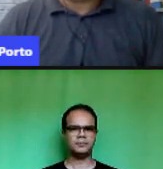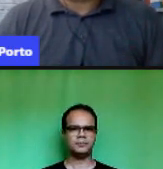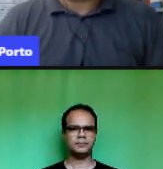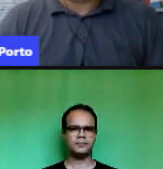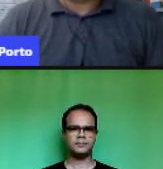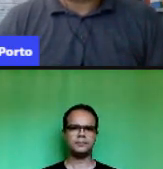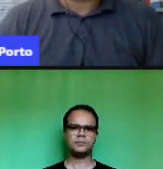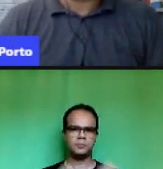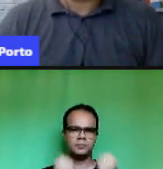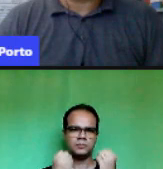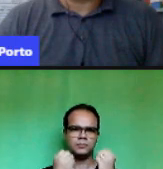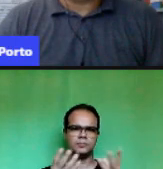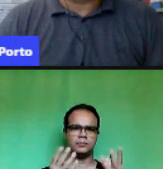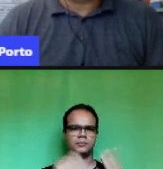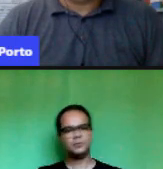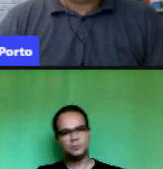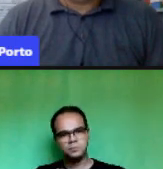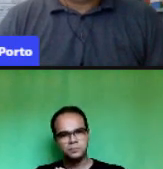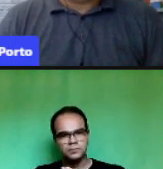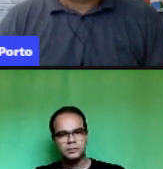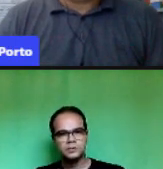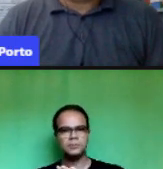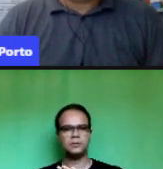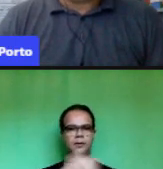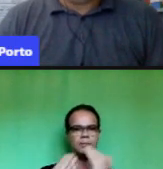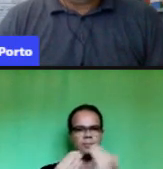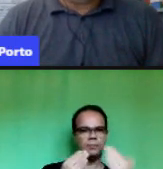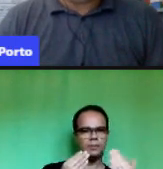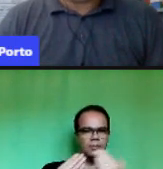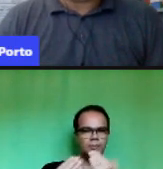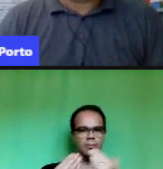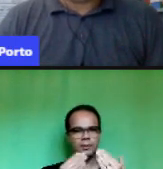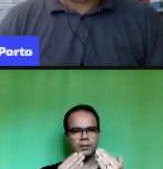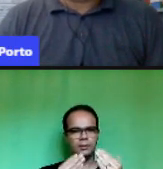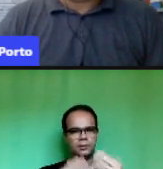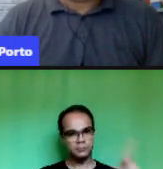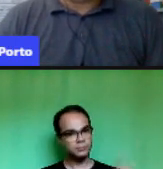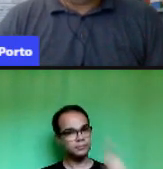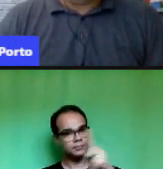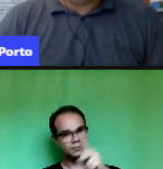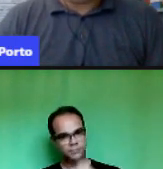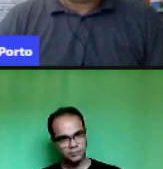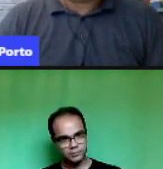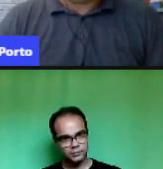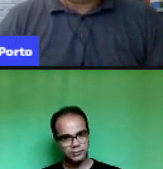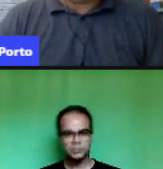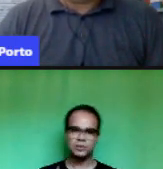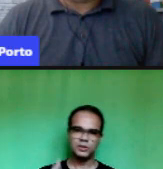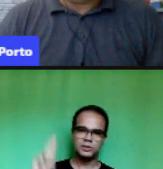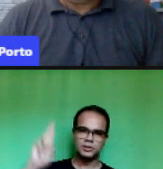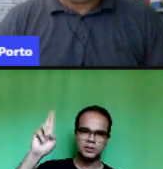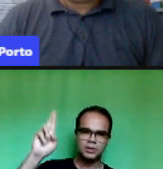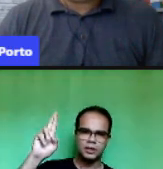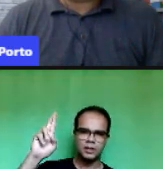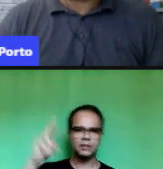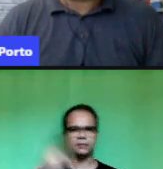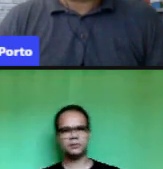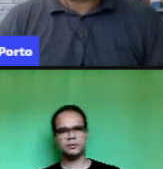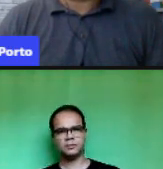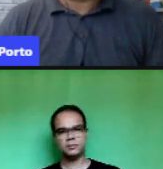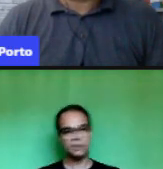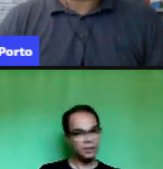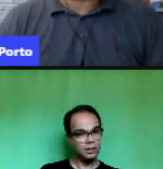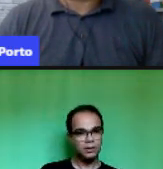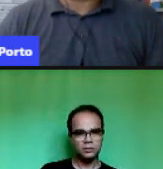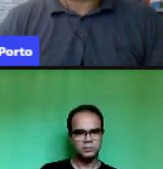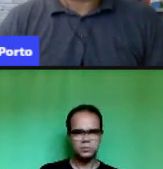nós estarmos aqui conversando, né, entre professores, gestores, acadêmicos e todos